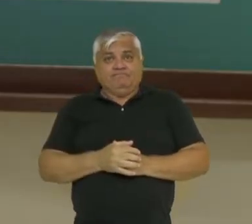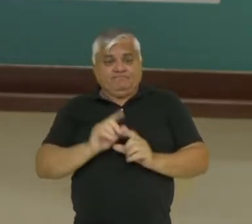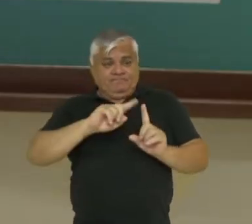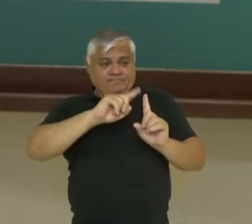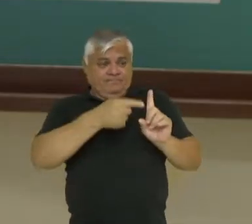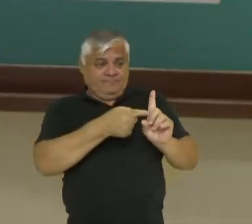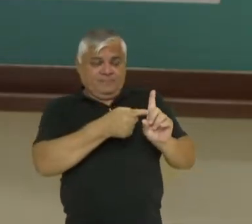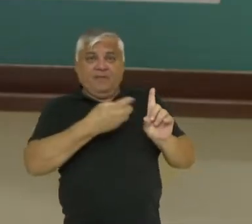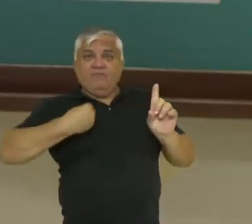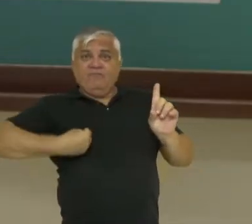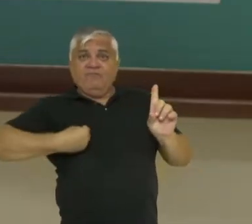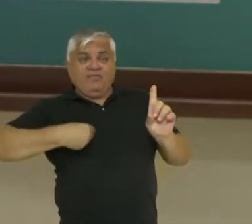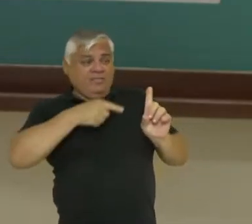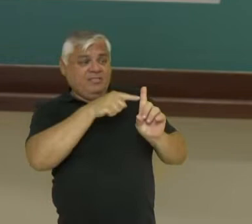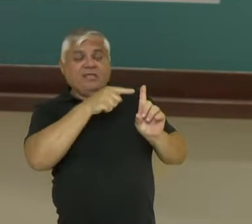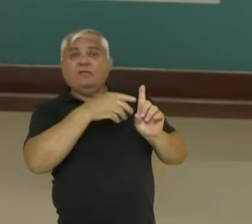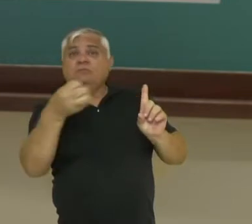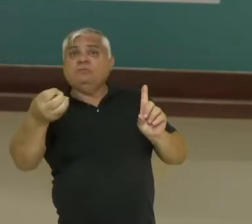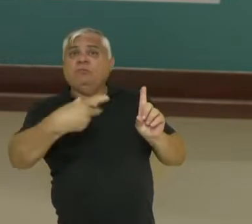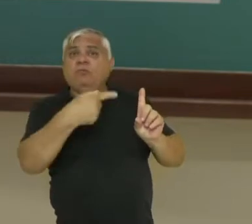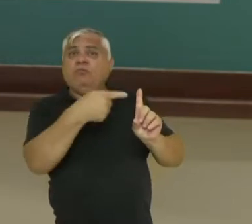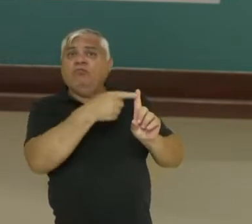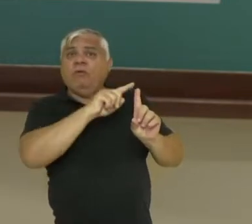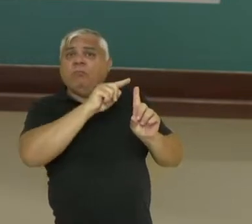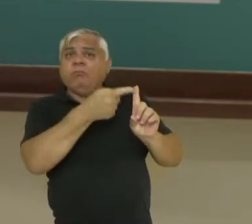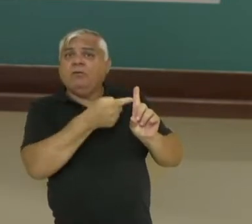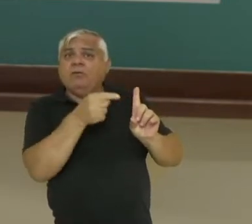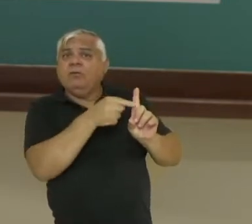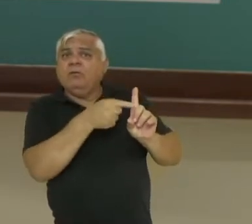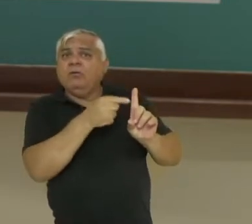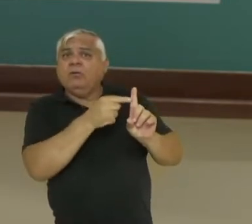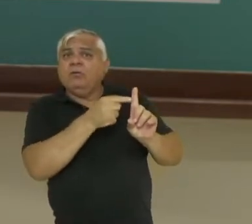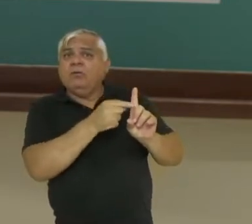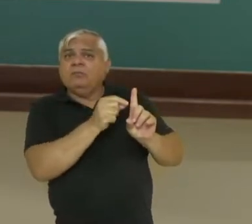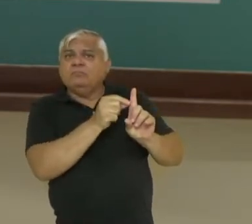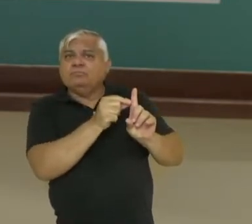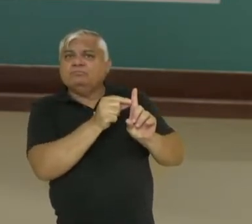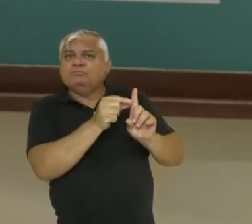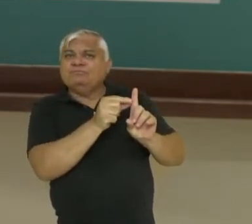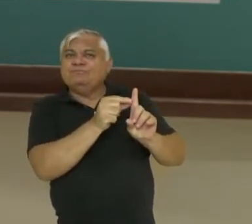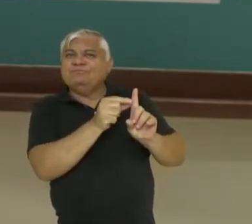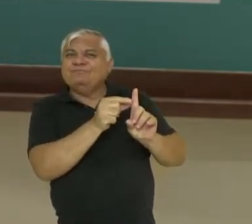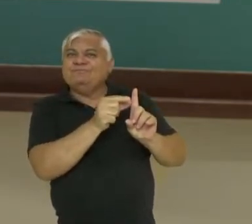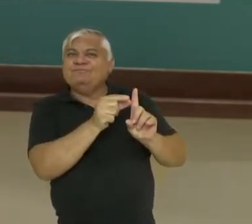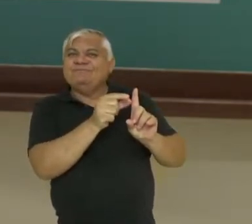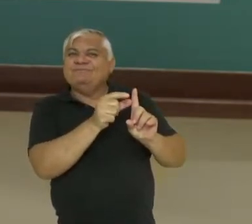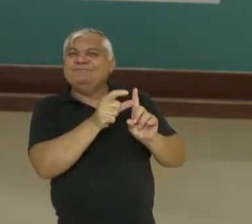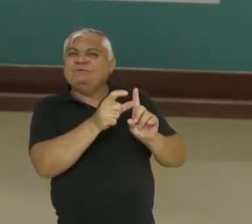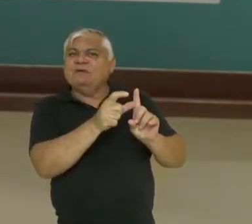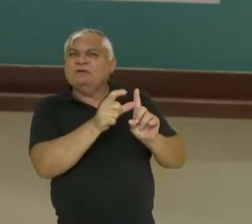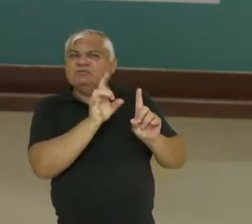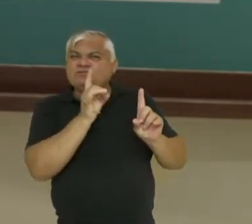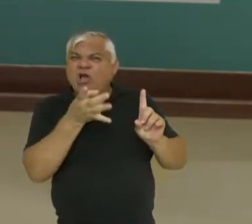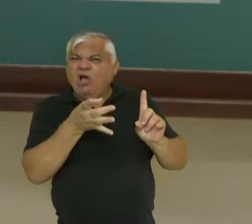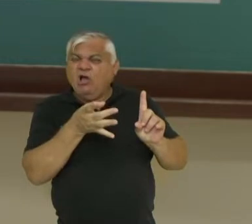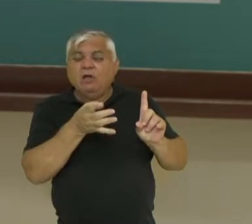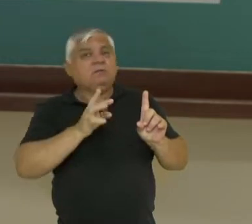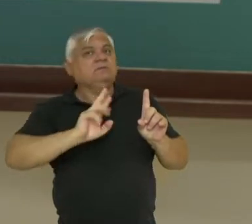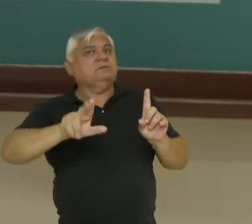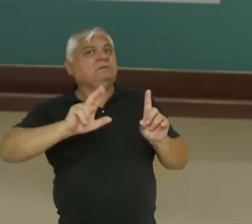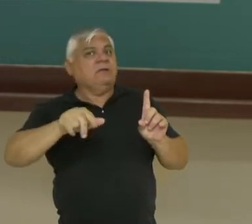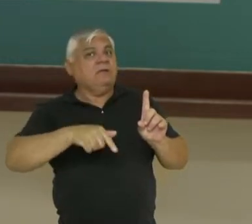é fácil. Não só a questão ali do crescimento daquele indivíduo, daquele bebezinho dentro de você, mas todas